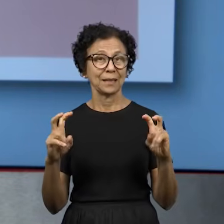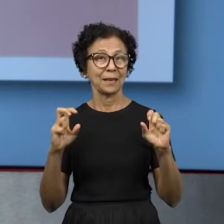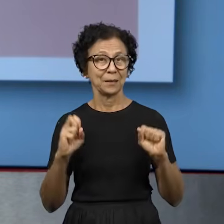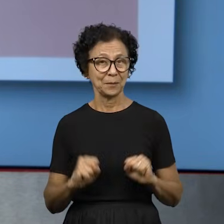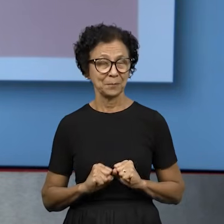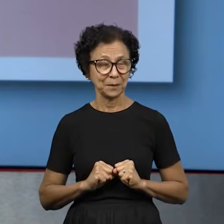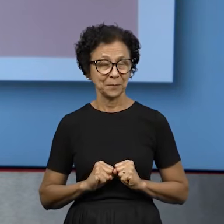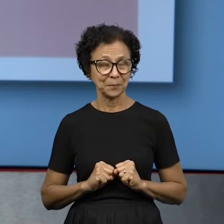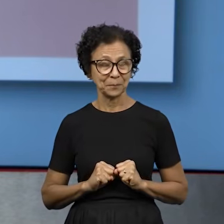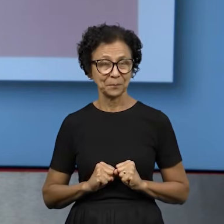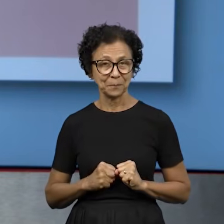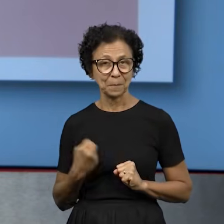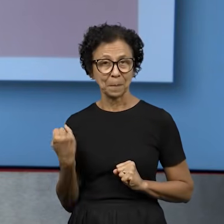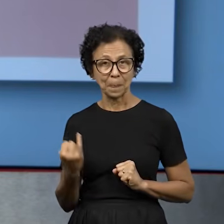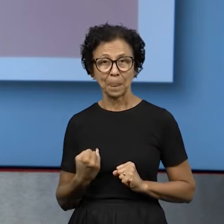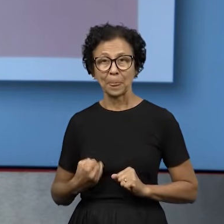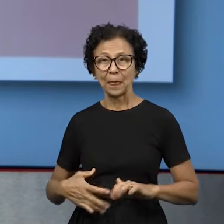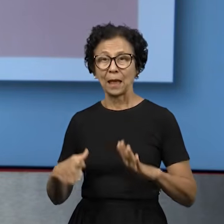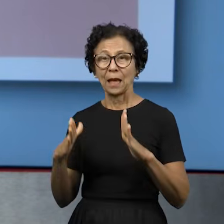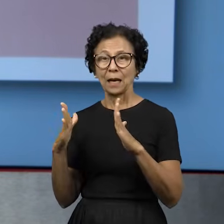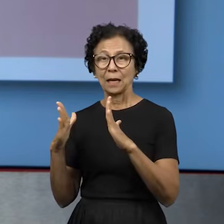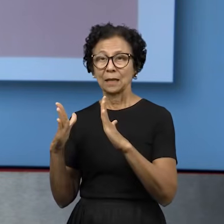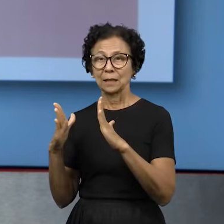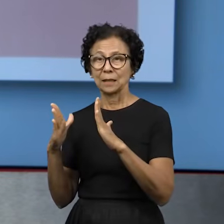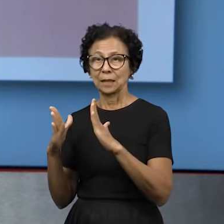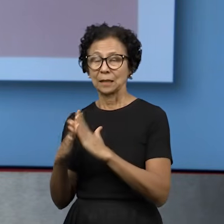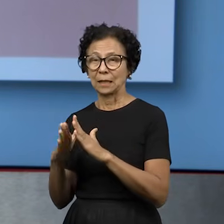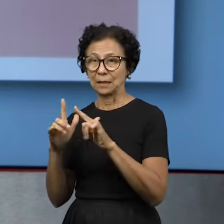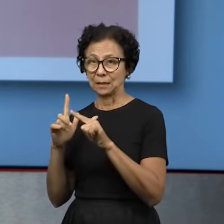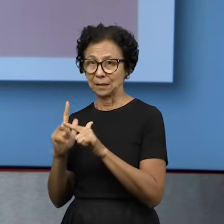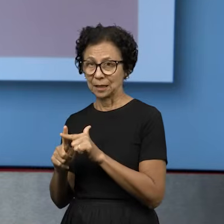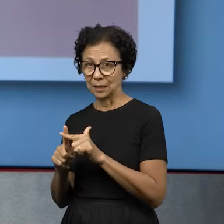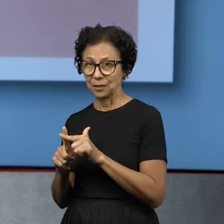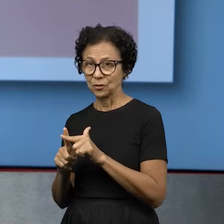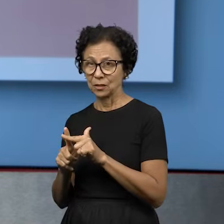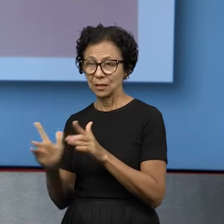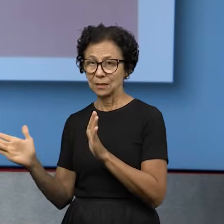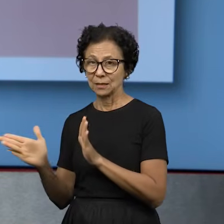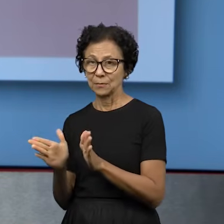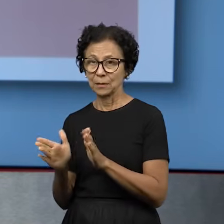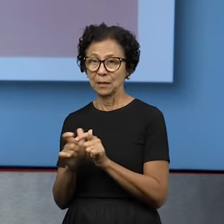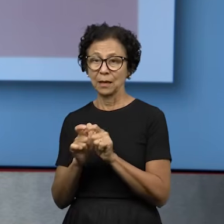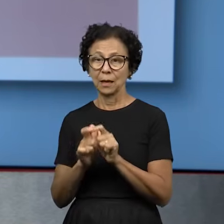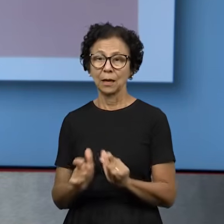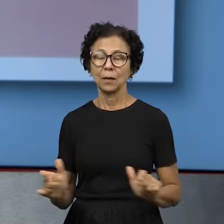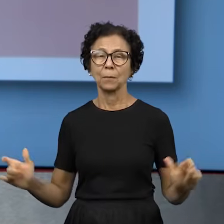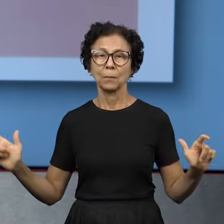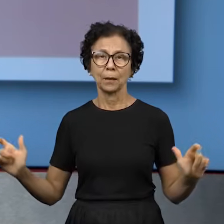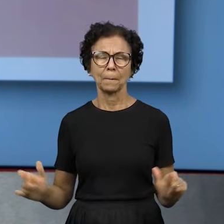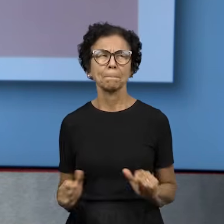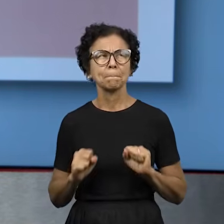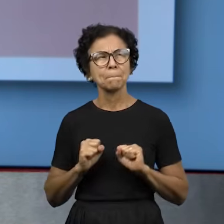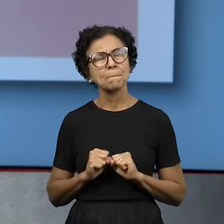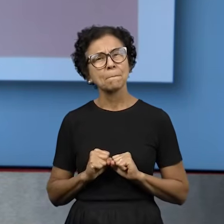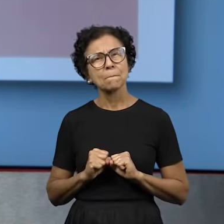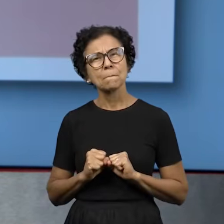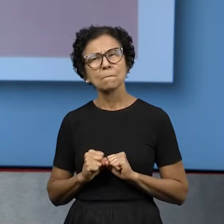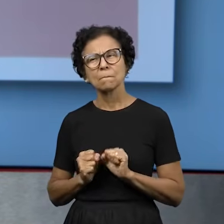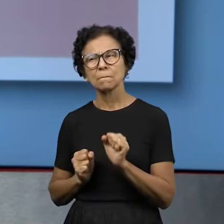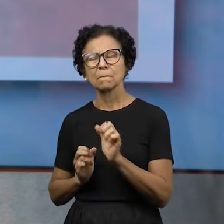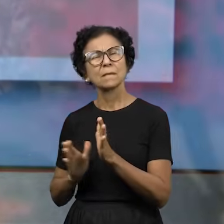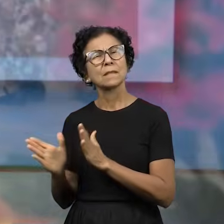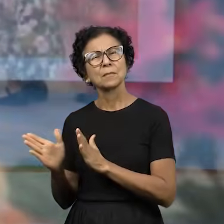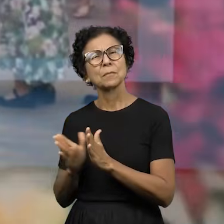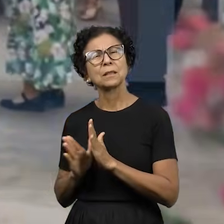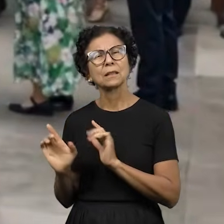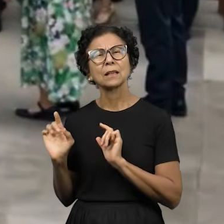a abrangência da acessibilidade na igreja. E quando falamos em acessibilidade na